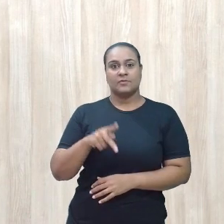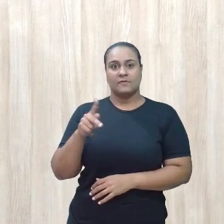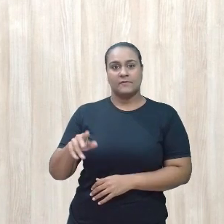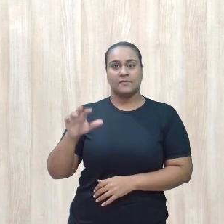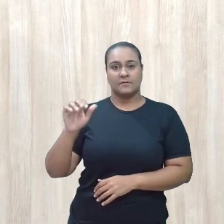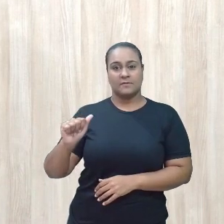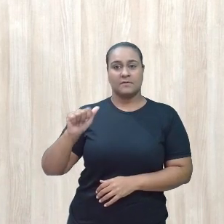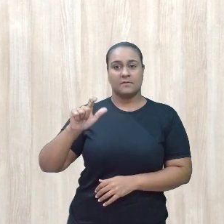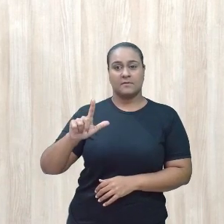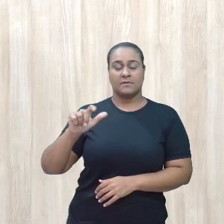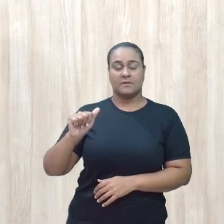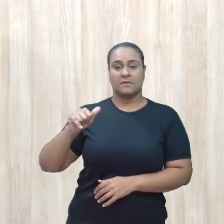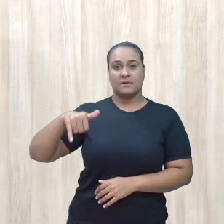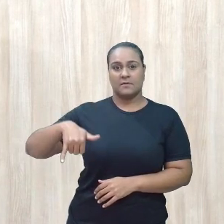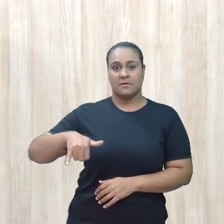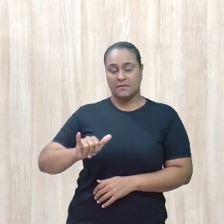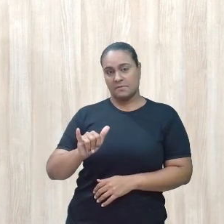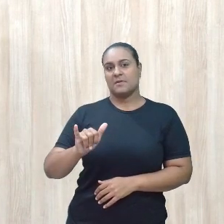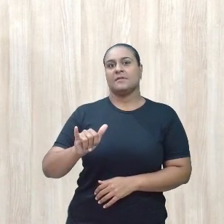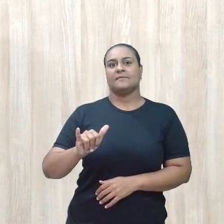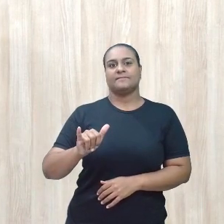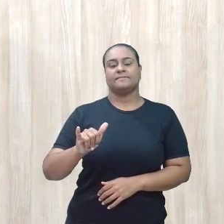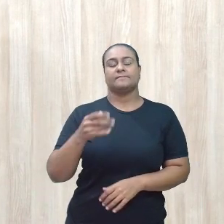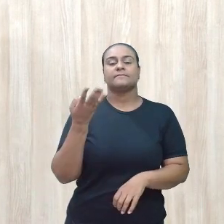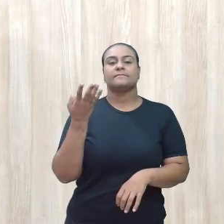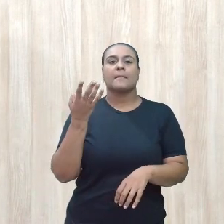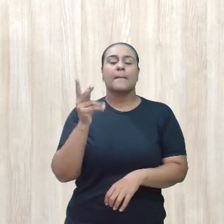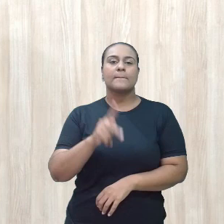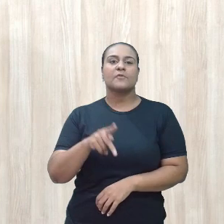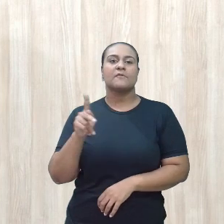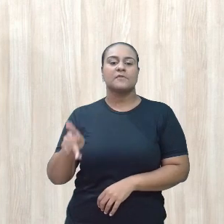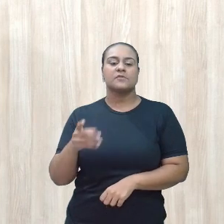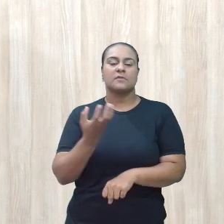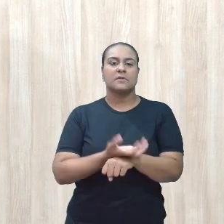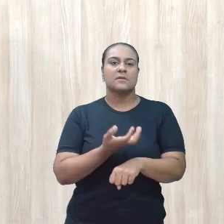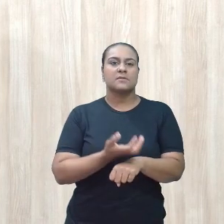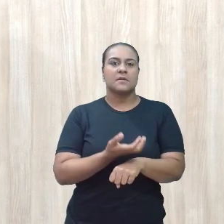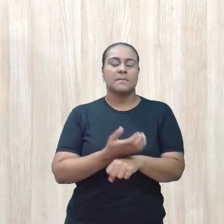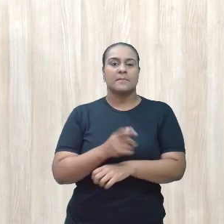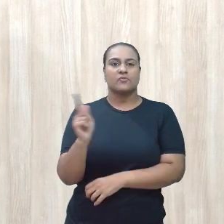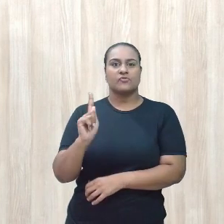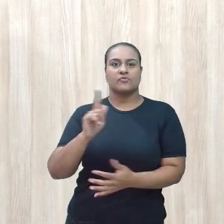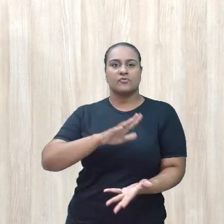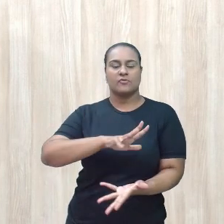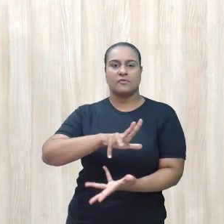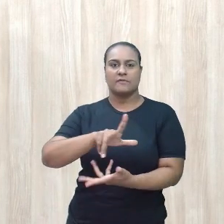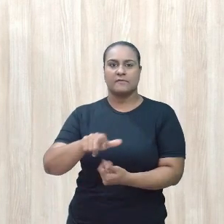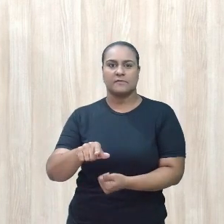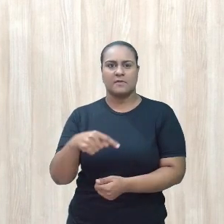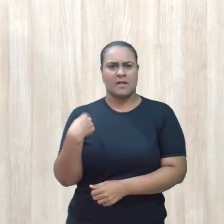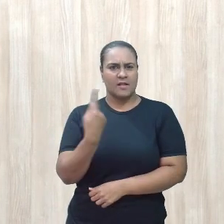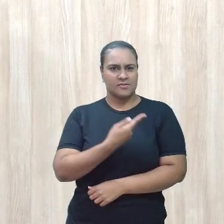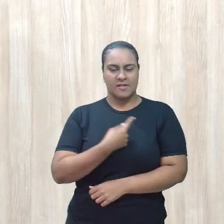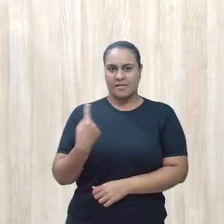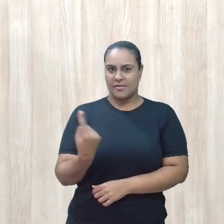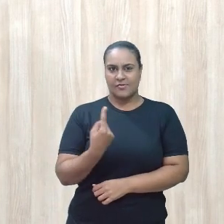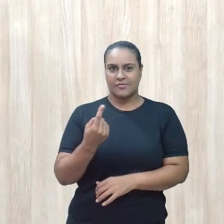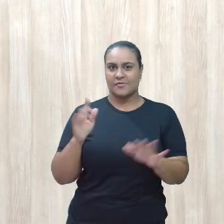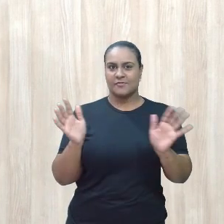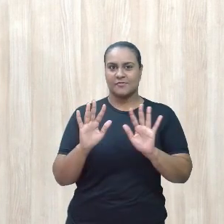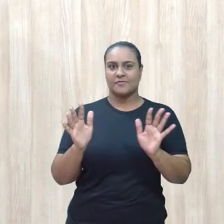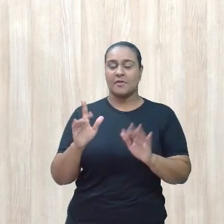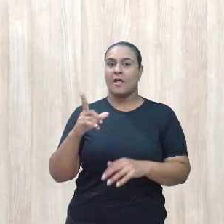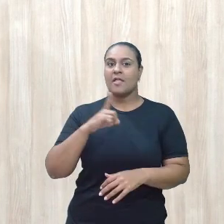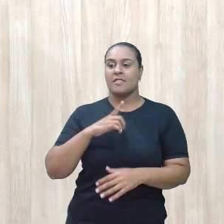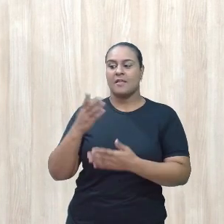Alamir Veríssimo, professor de Geografia, tá? E a gente não está sozinho nessa jornada não, gente. A gente não está sozinho. Aqui comigo tem